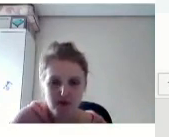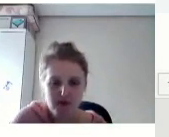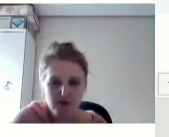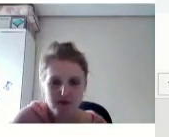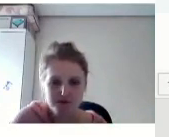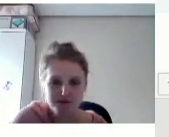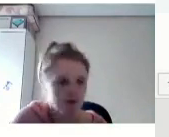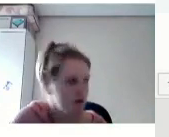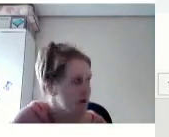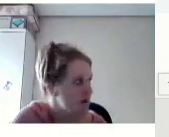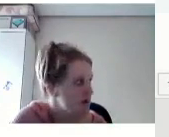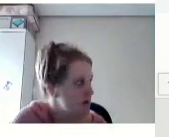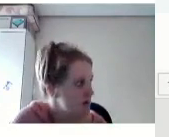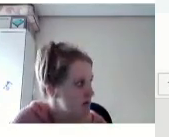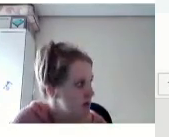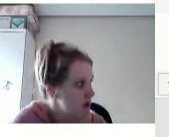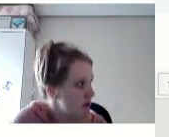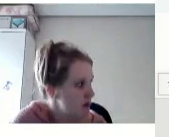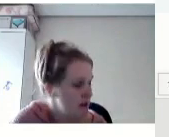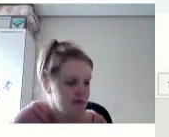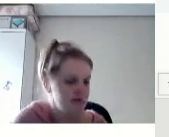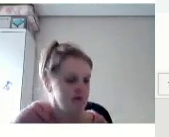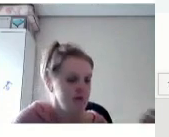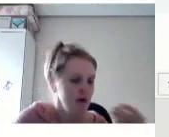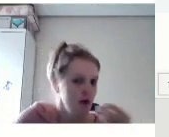da densidade hamiltoniana.